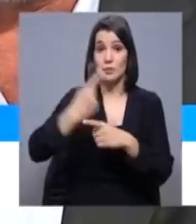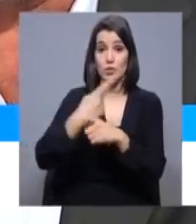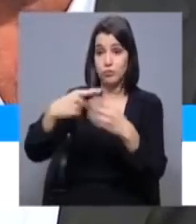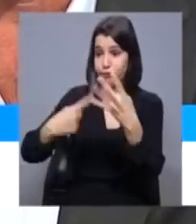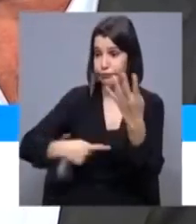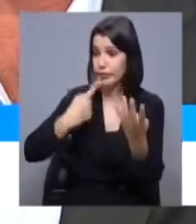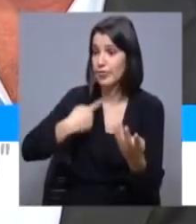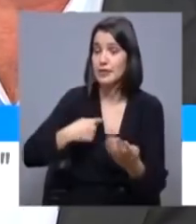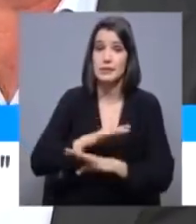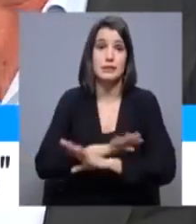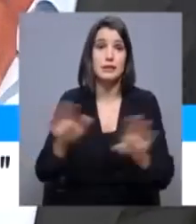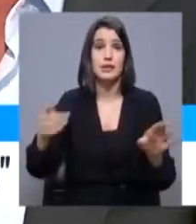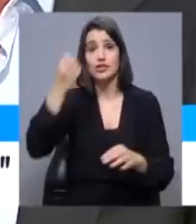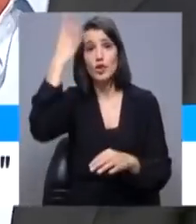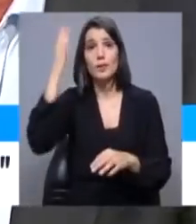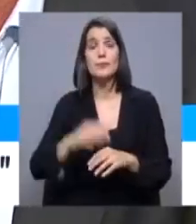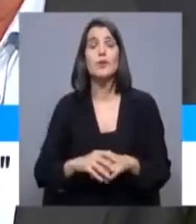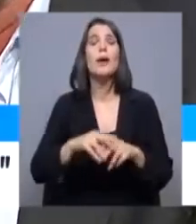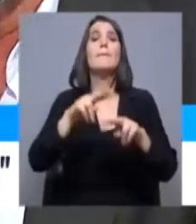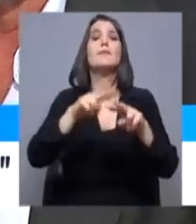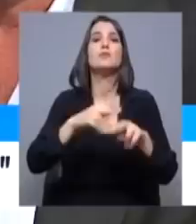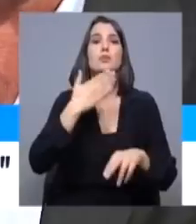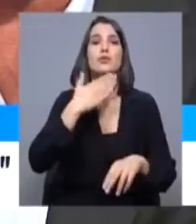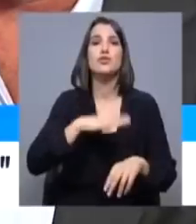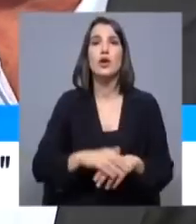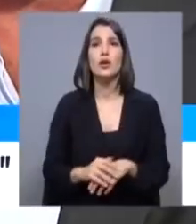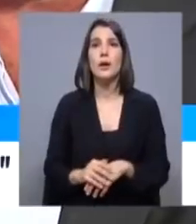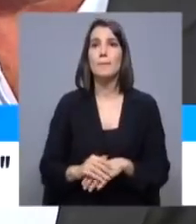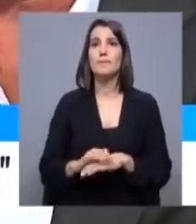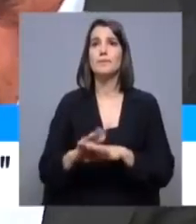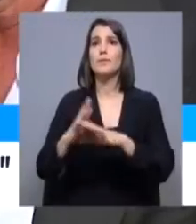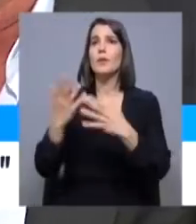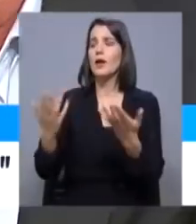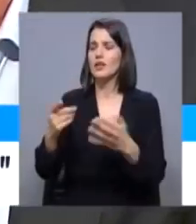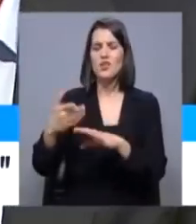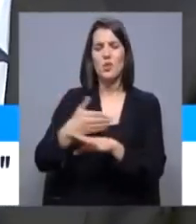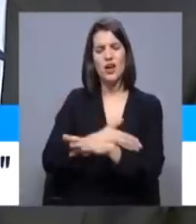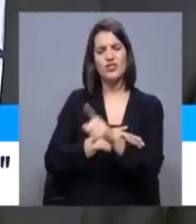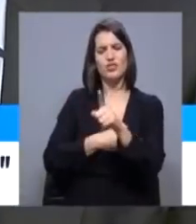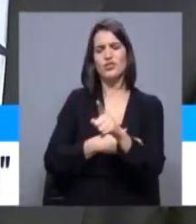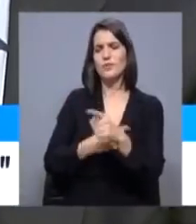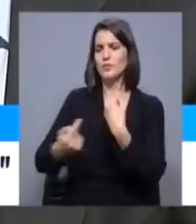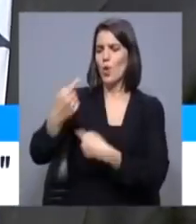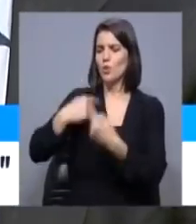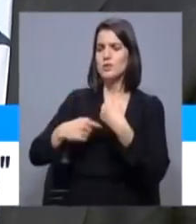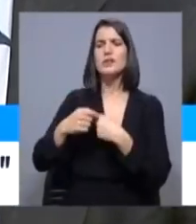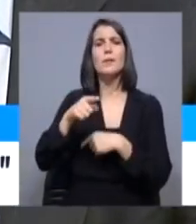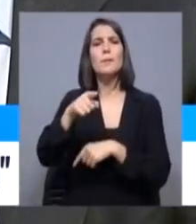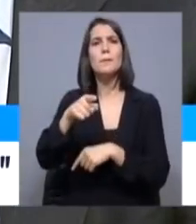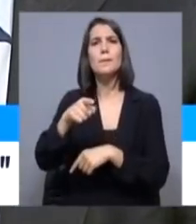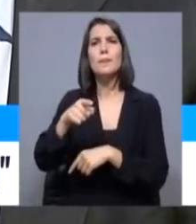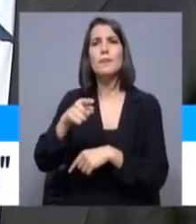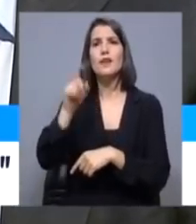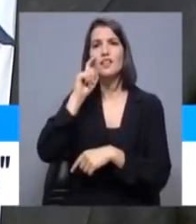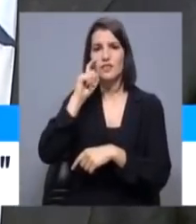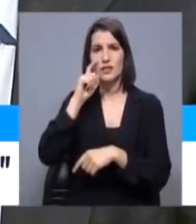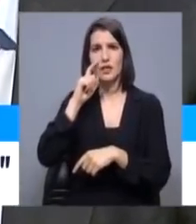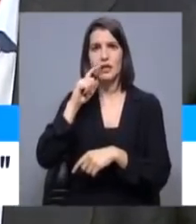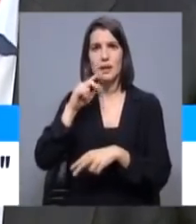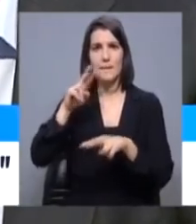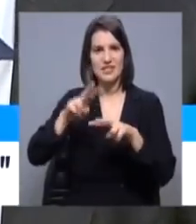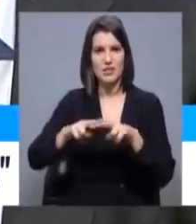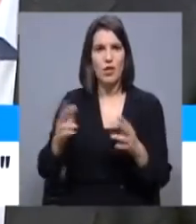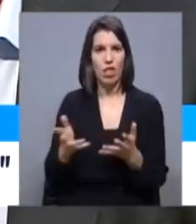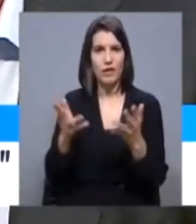coisas todas que o André fraquejam primeira idade tem um mês de antecedência não existe isso é que o adjetivo liberal de serem Apenas